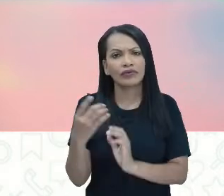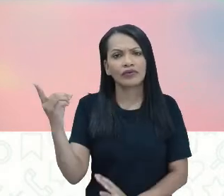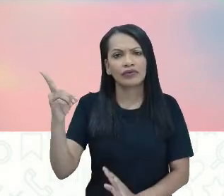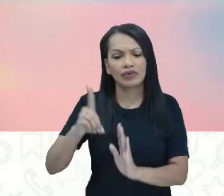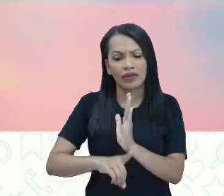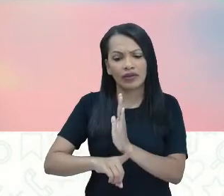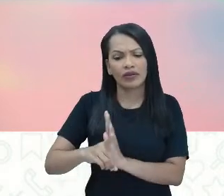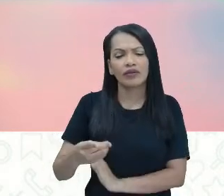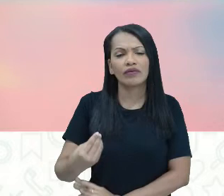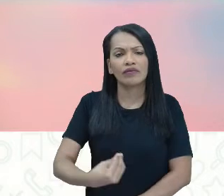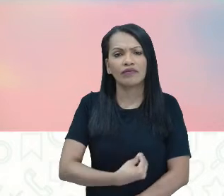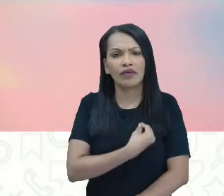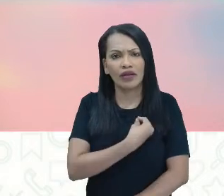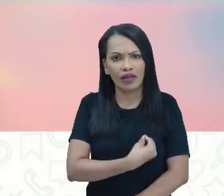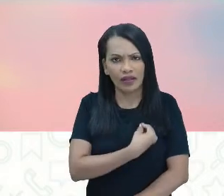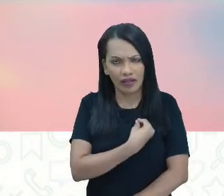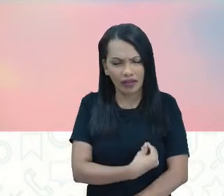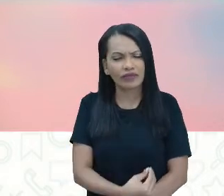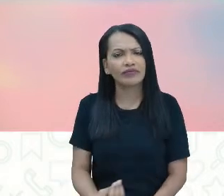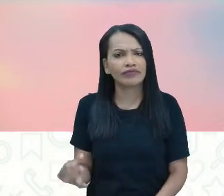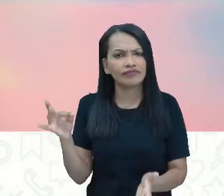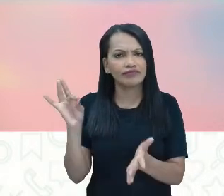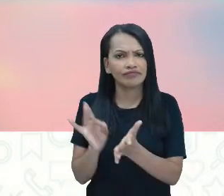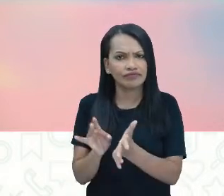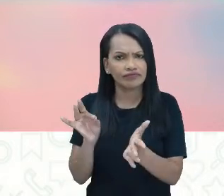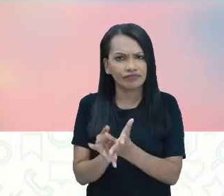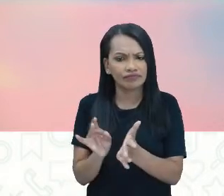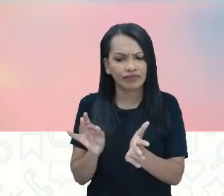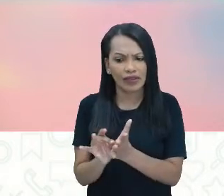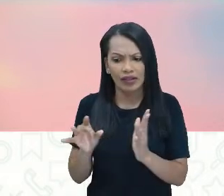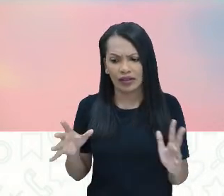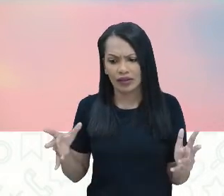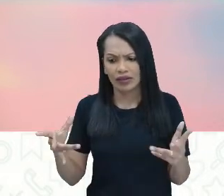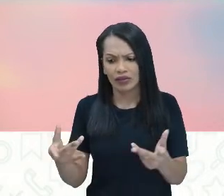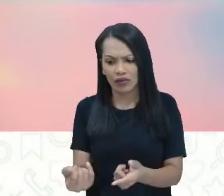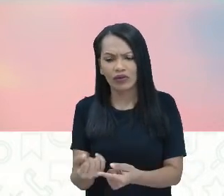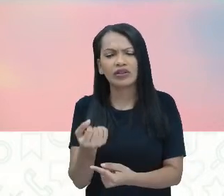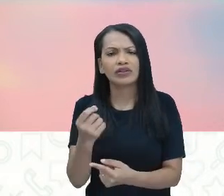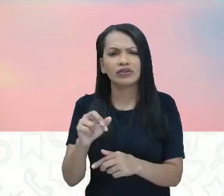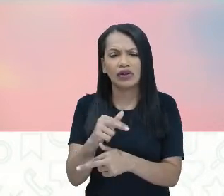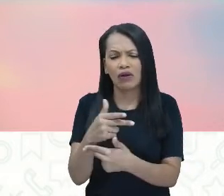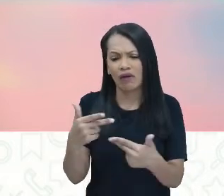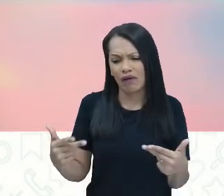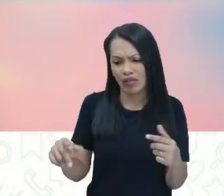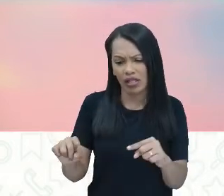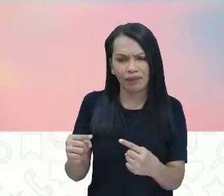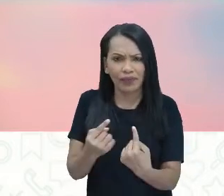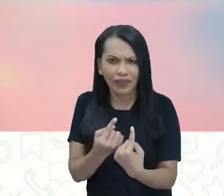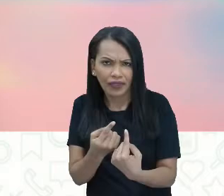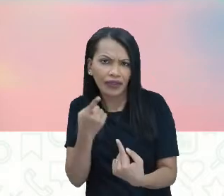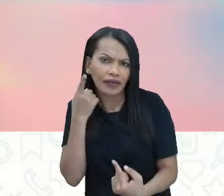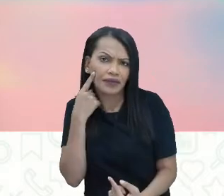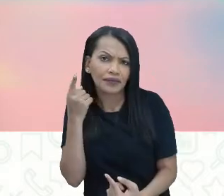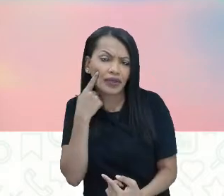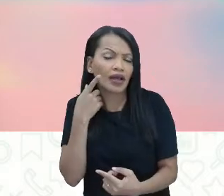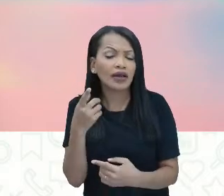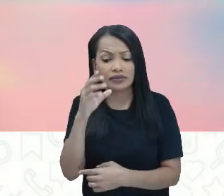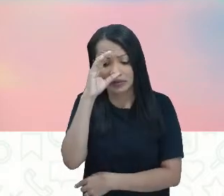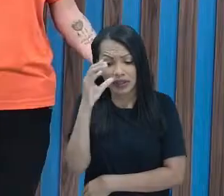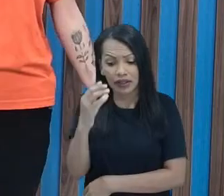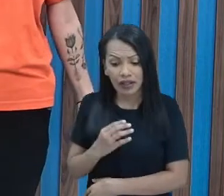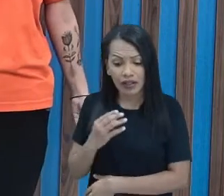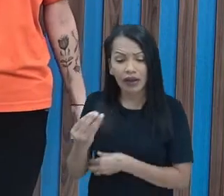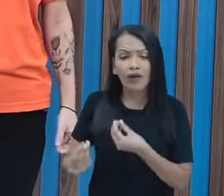né, dentro dessa perspectiva aí da cidadania real, com todas as contradições, a cidadania desses povos, como